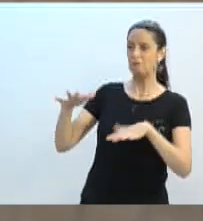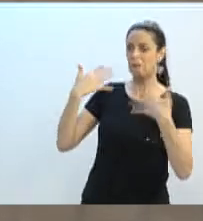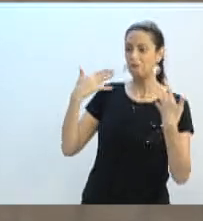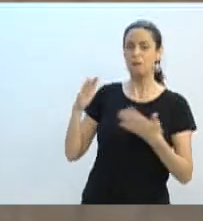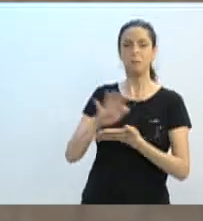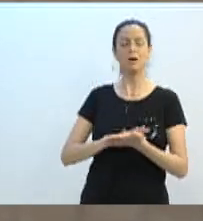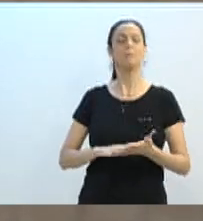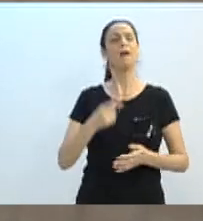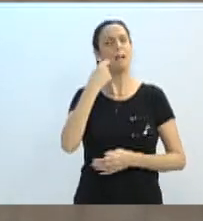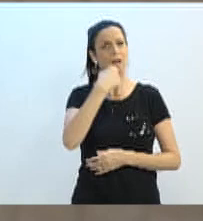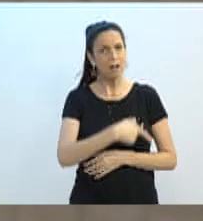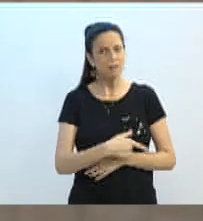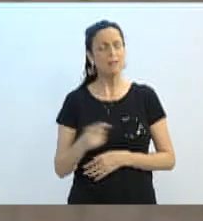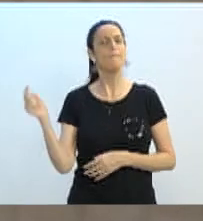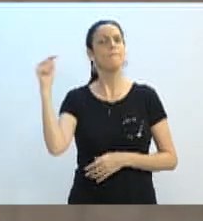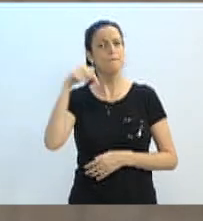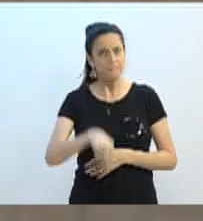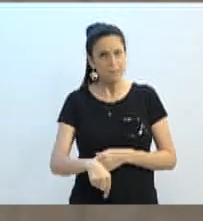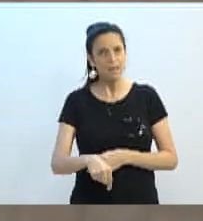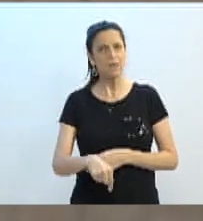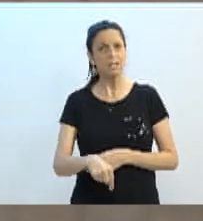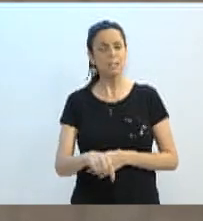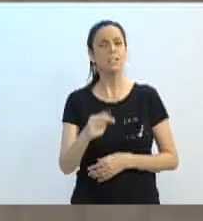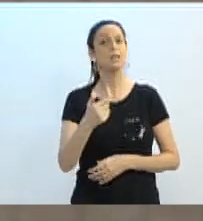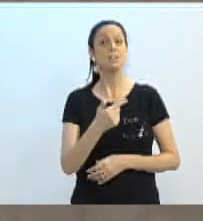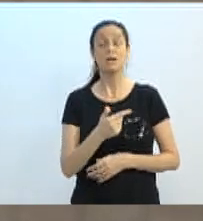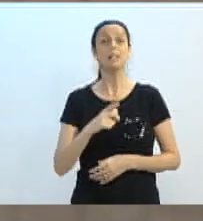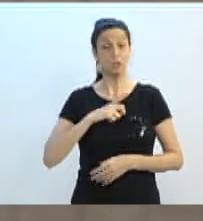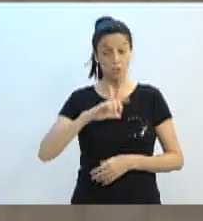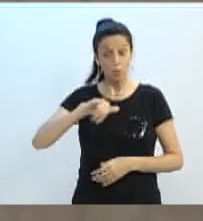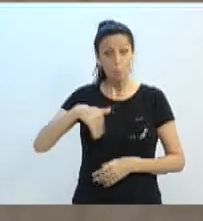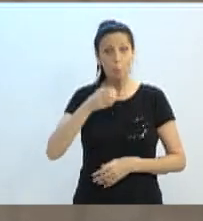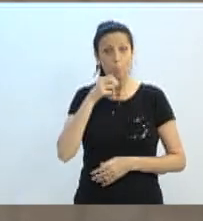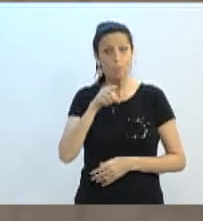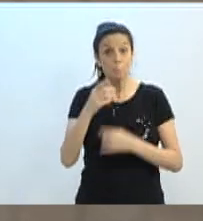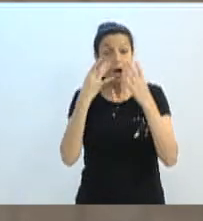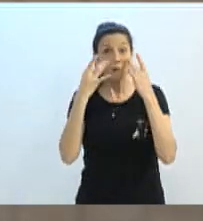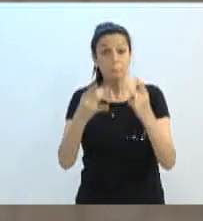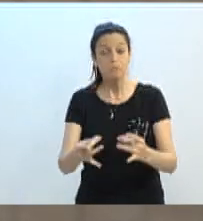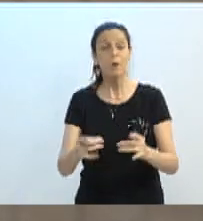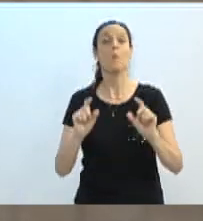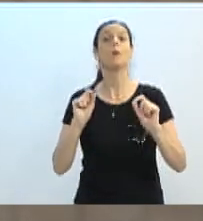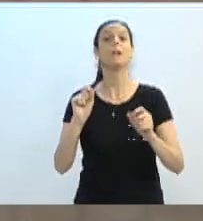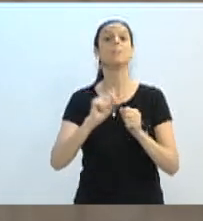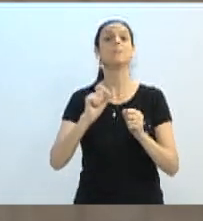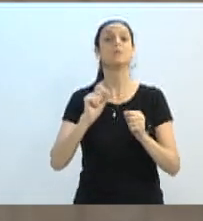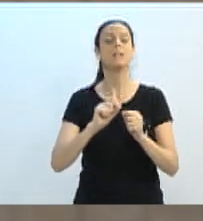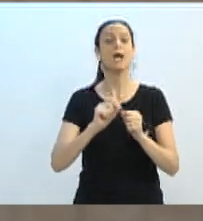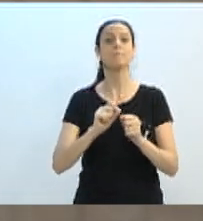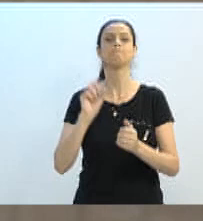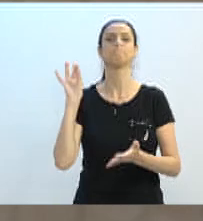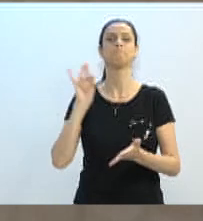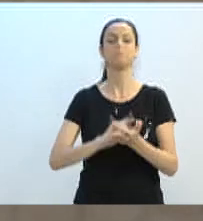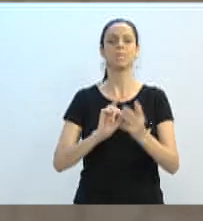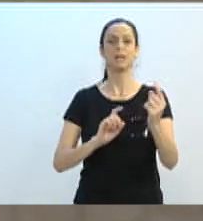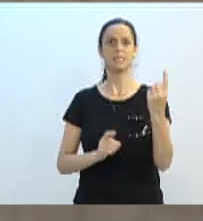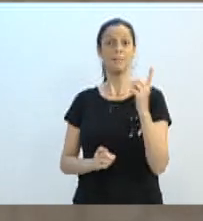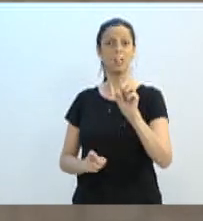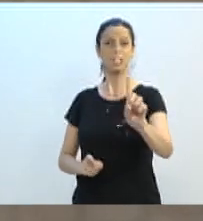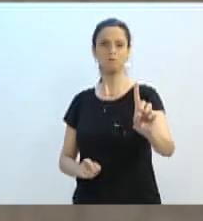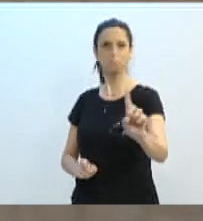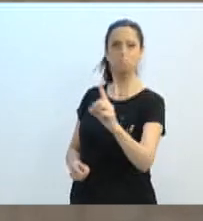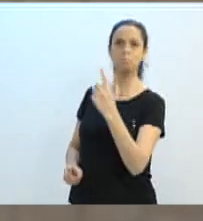eles vêm aqui na Casa do Povo e têm a oportunidade de ouvir, a primeira coisa que eles fazem é virar as costas, num